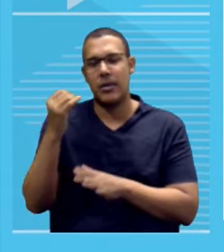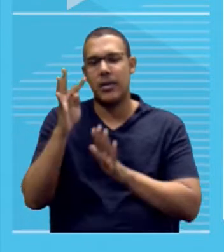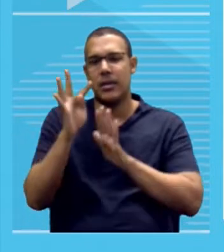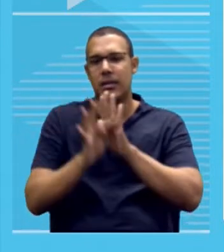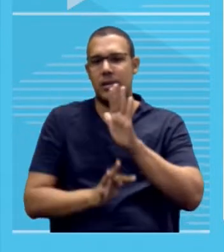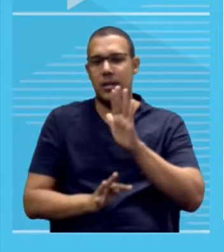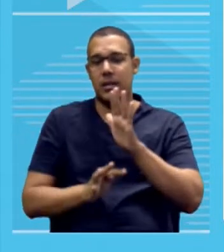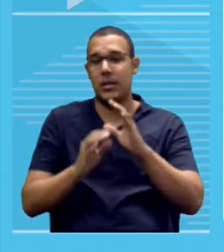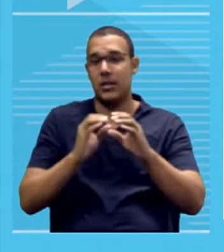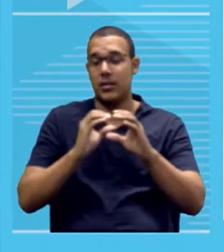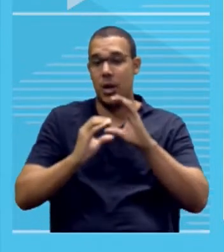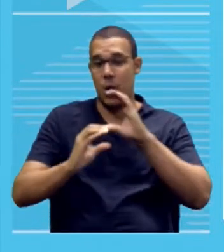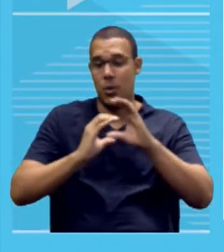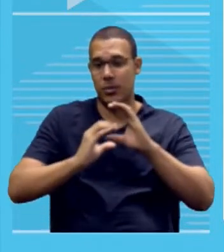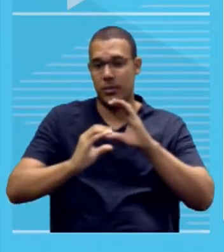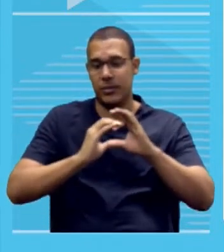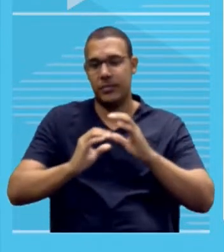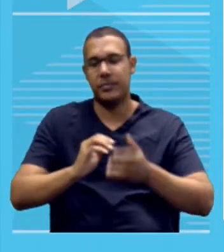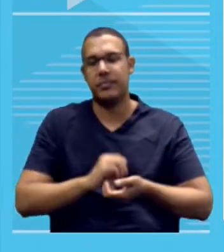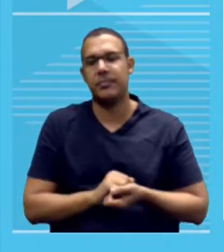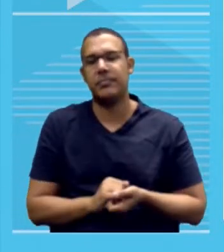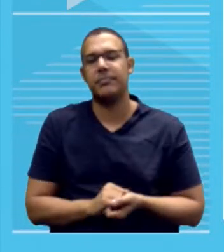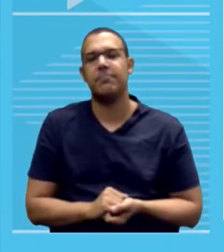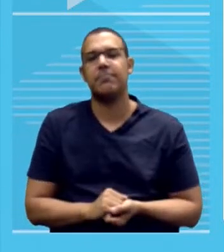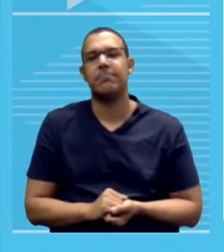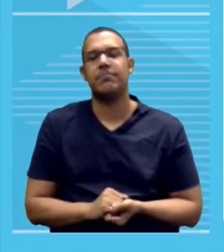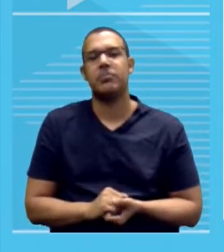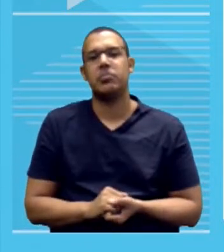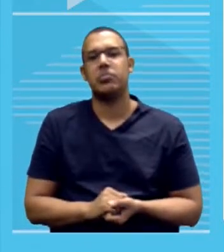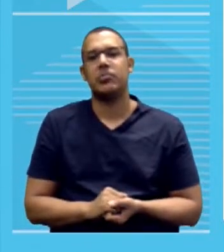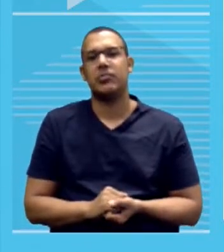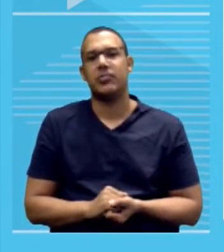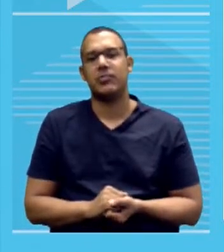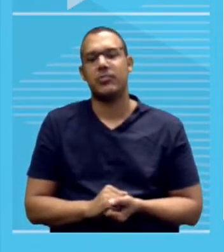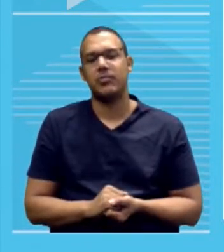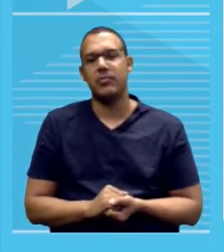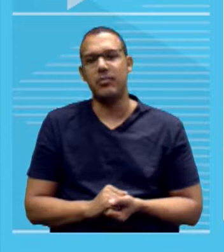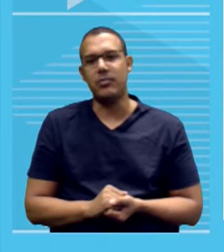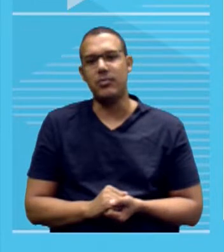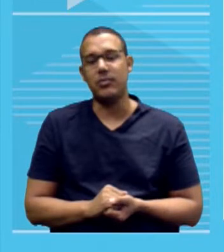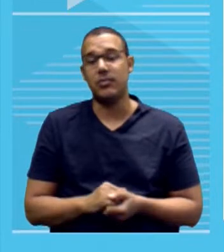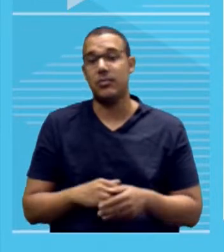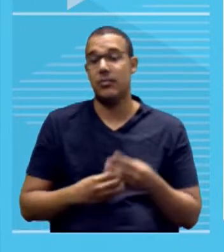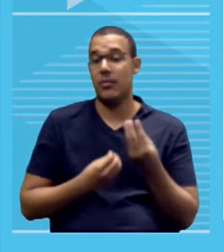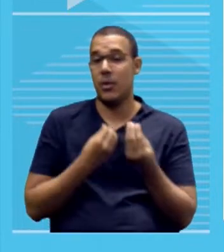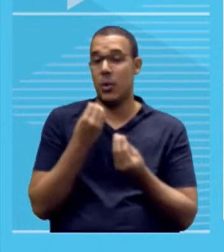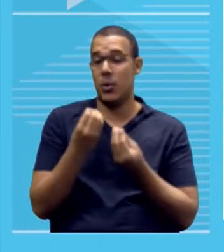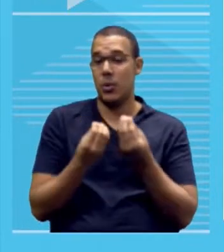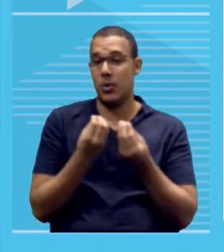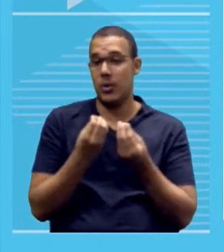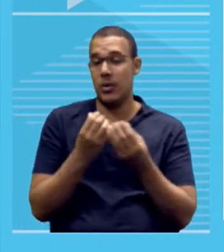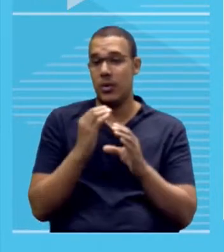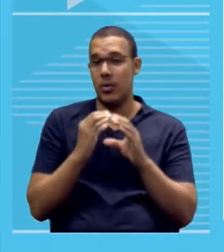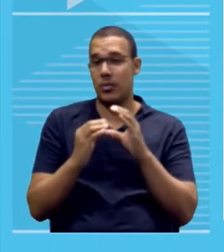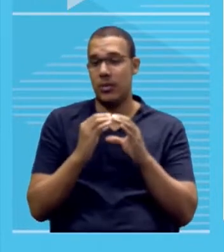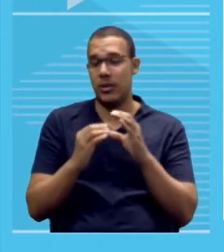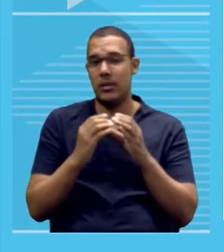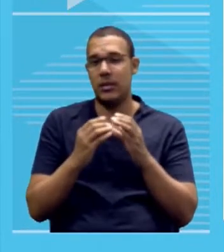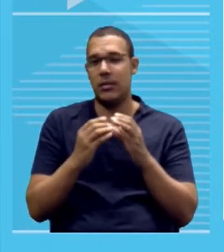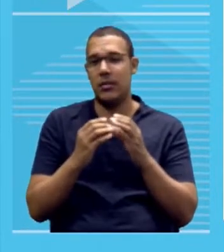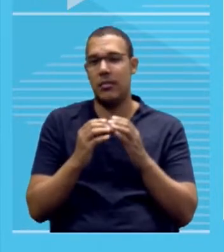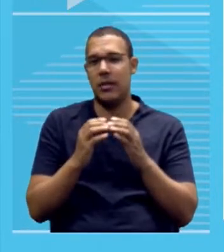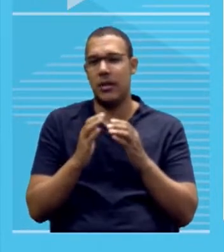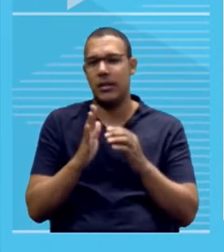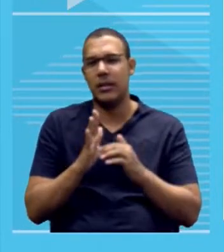processo de comunicação né gente como é que a comunicação vai trazer para o texto vida né